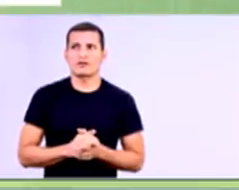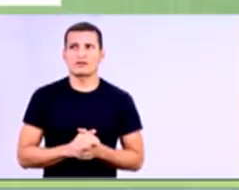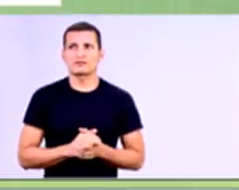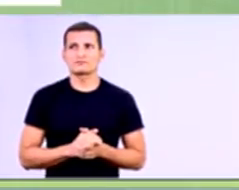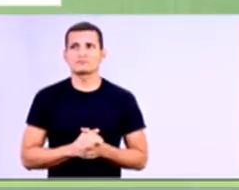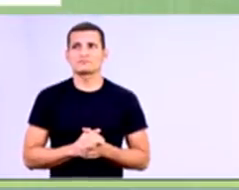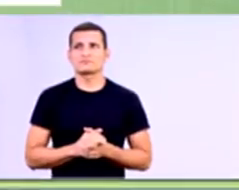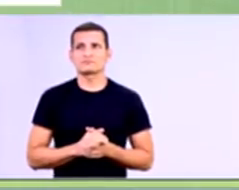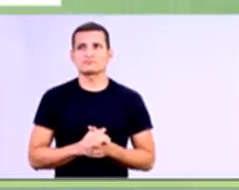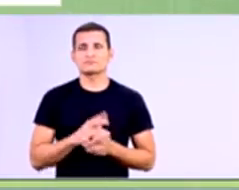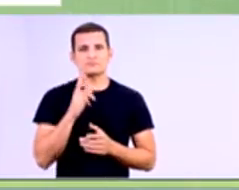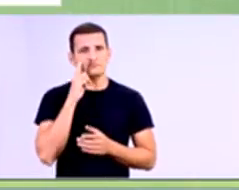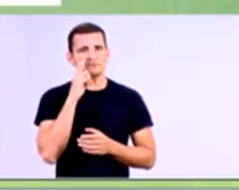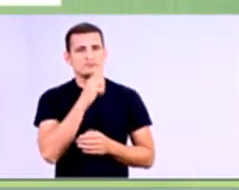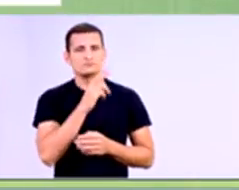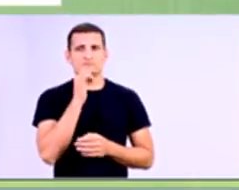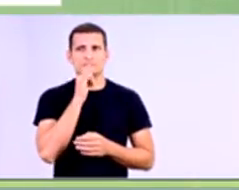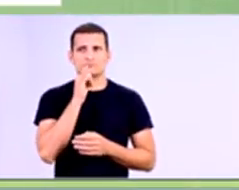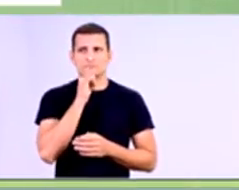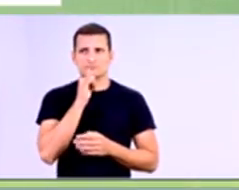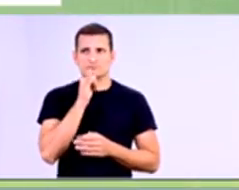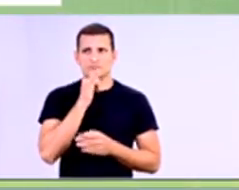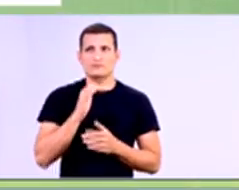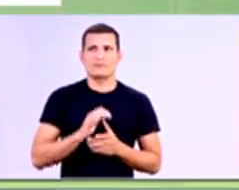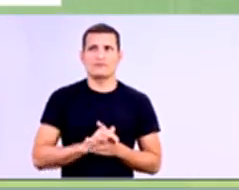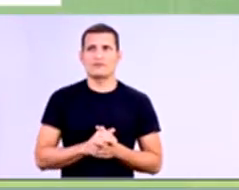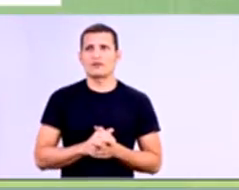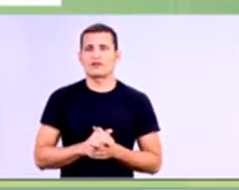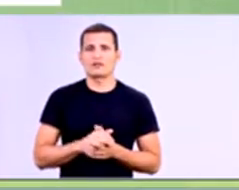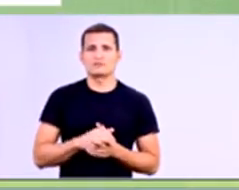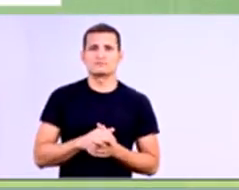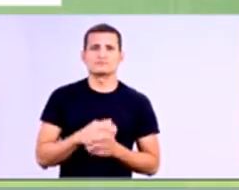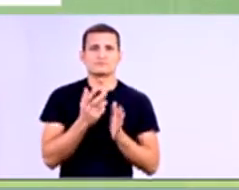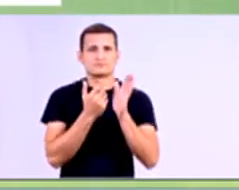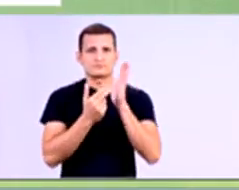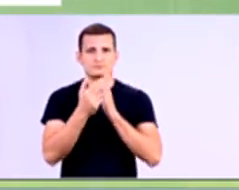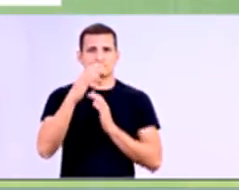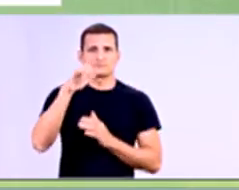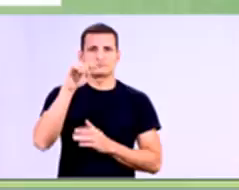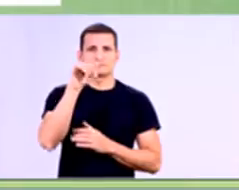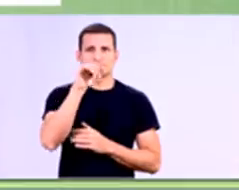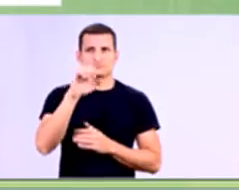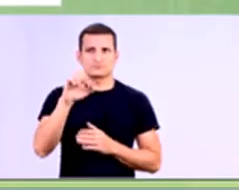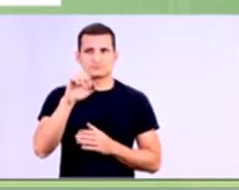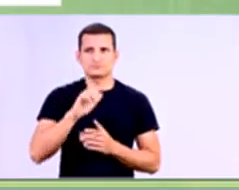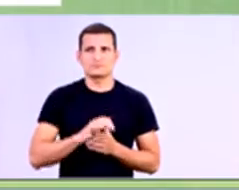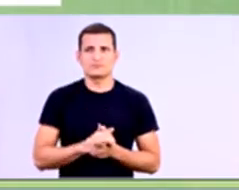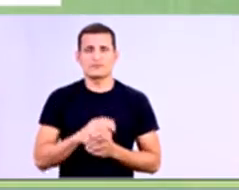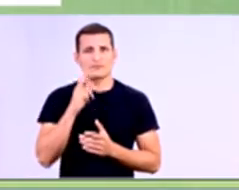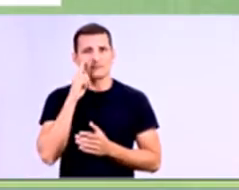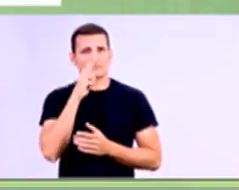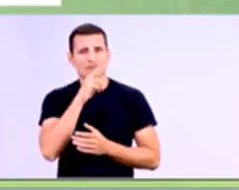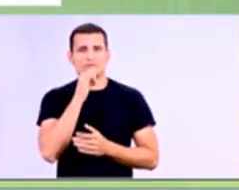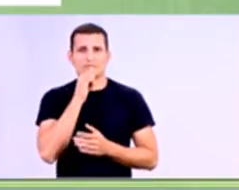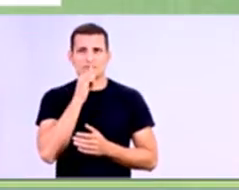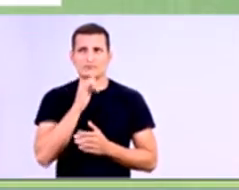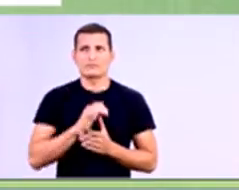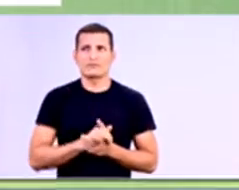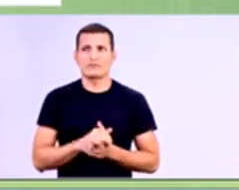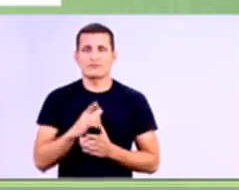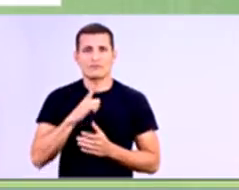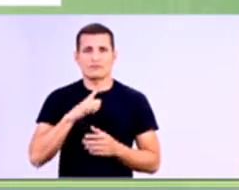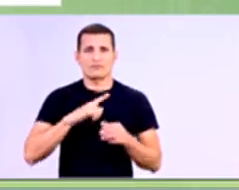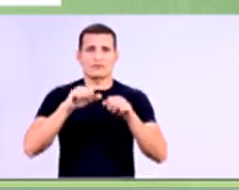e eu passar a citar um pouco mais como fazer aqui um diagrama de classe. Então, vejam só nesse exemplo aqui, onde eu tenho